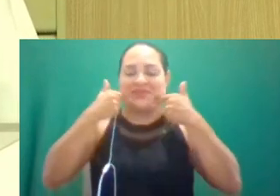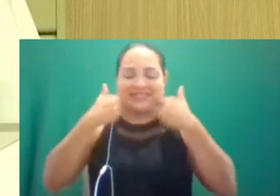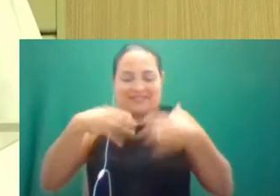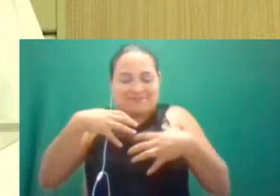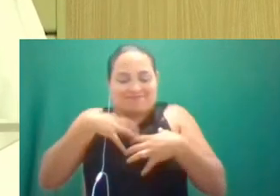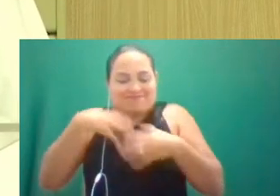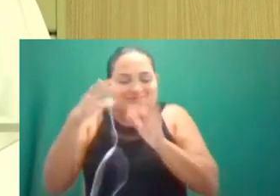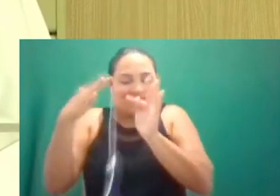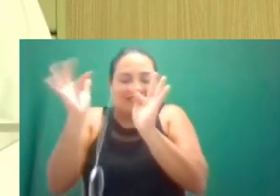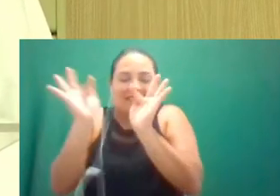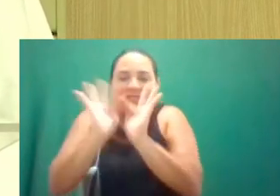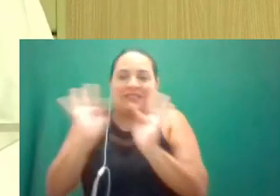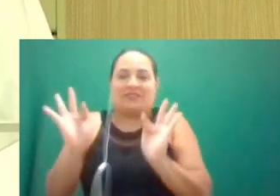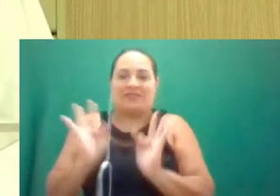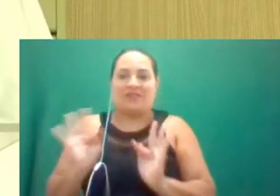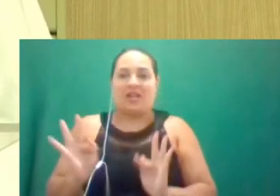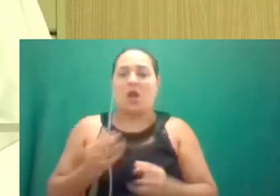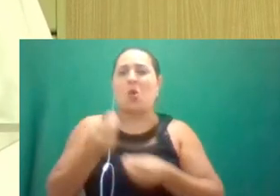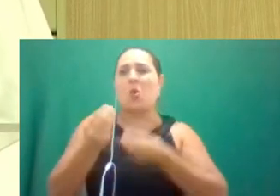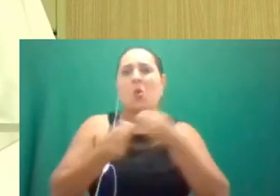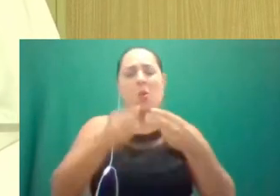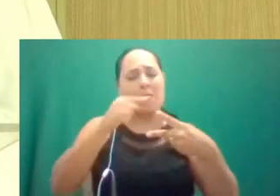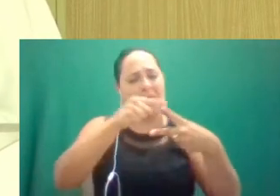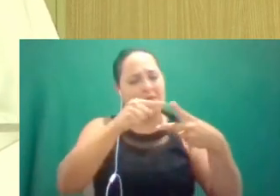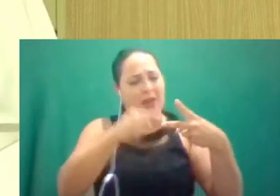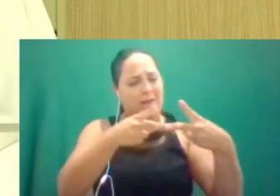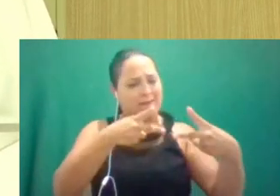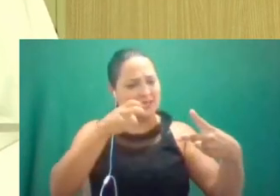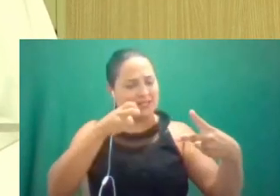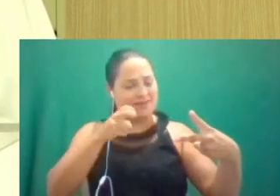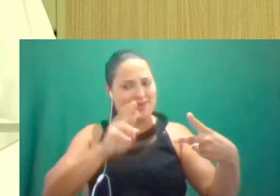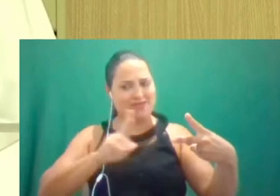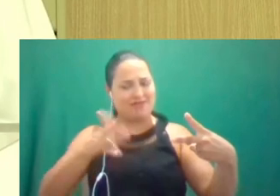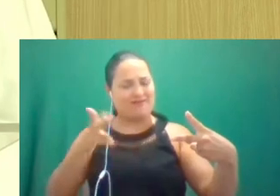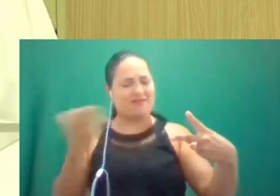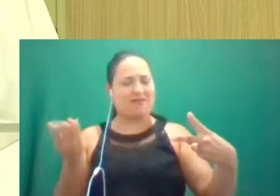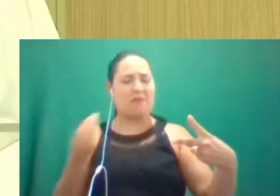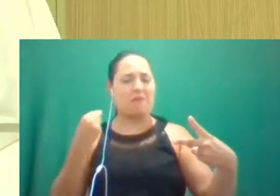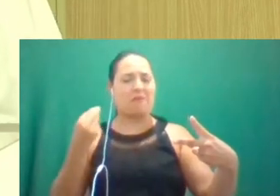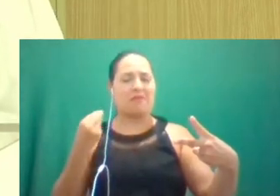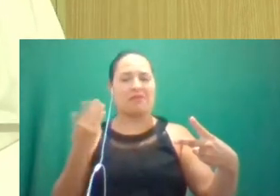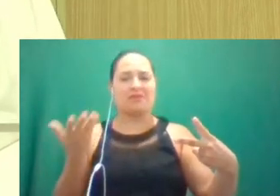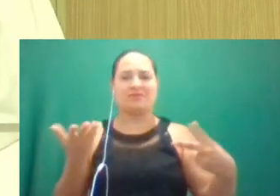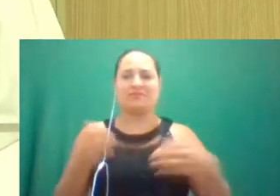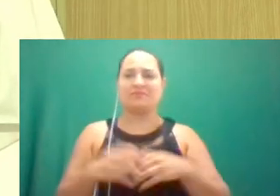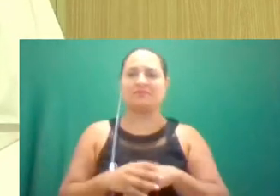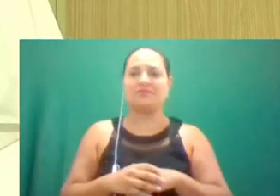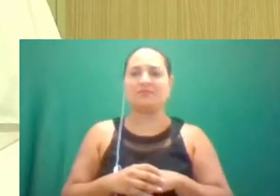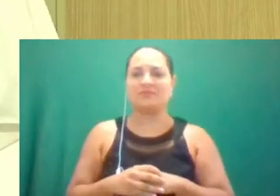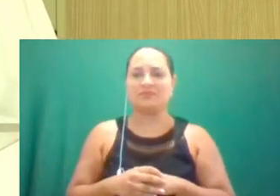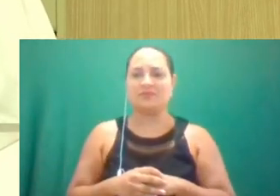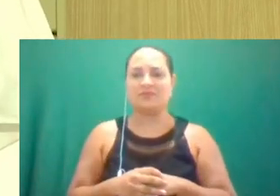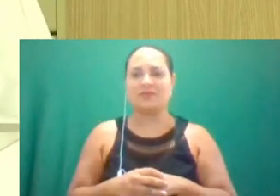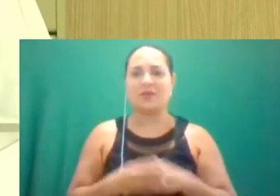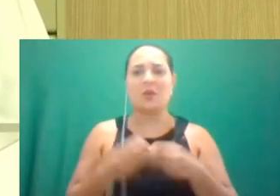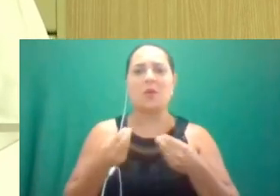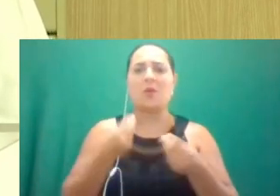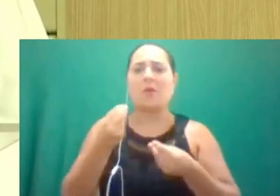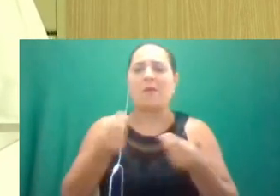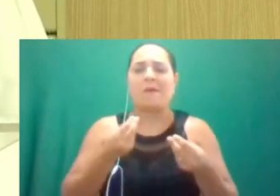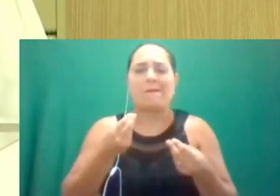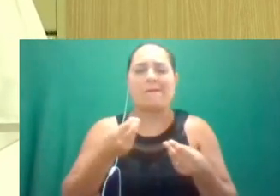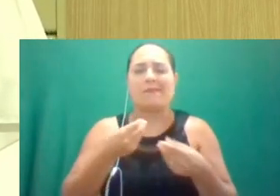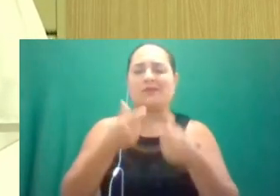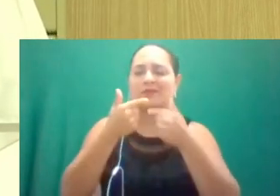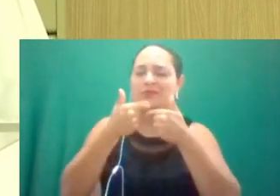formaram, além da sua realização profissional, do seu sorriso do dente e da boca, puder contribuir para a construção de um mundo